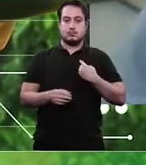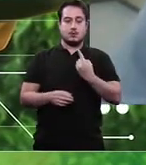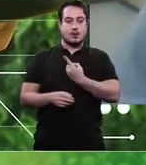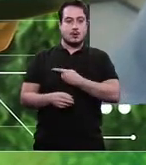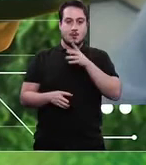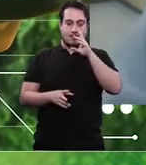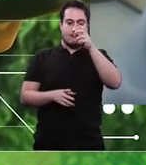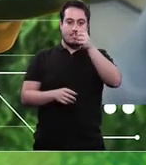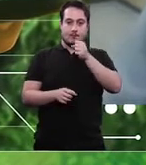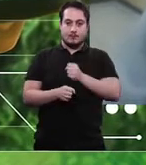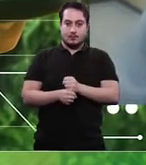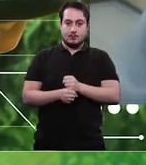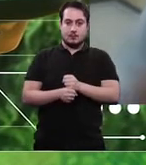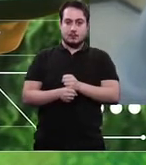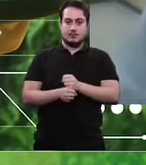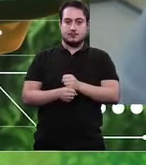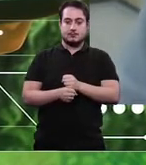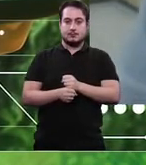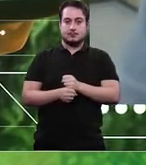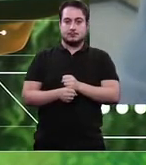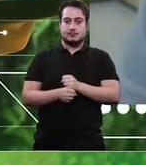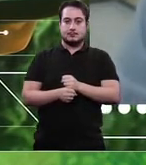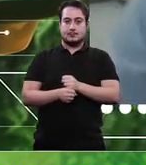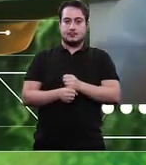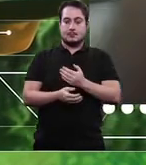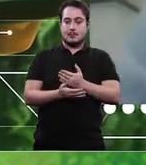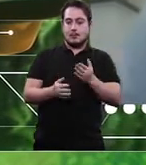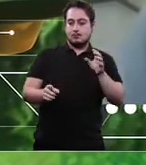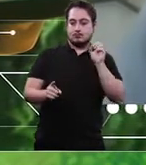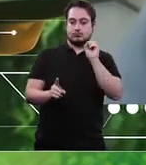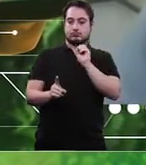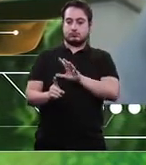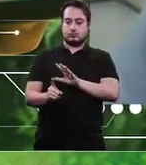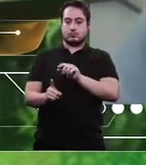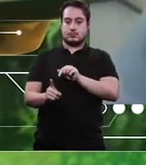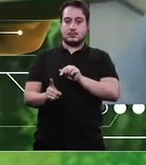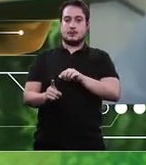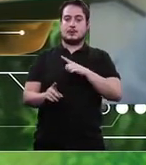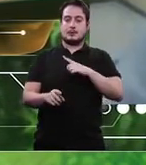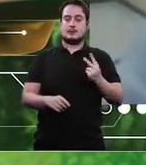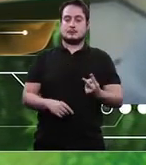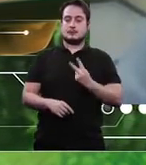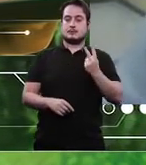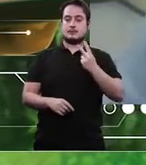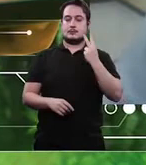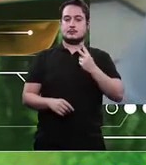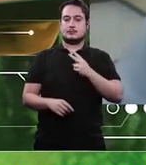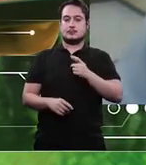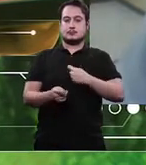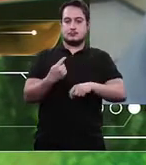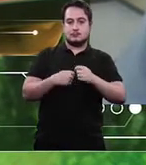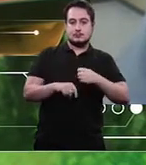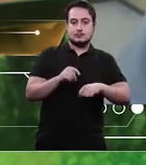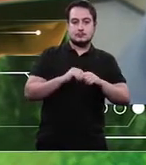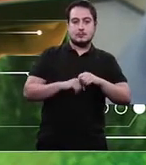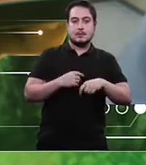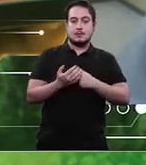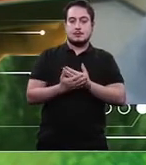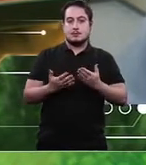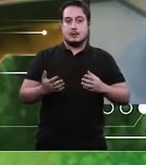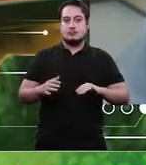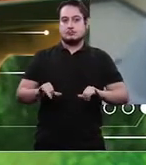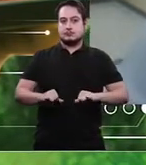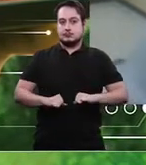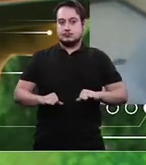força que nos ilumina no sentido de criar valor nesse negócio, a gente fica nesse